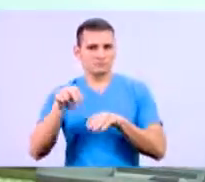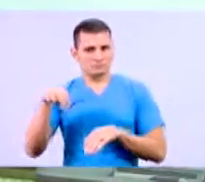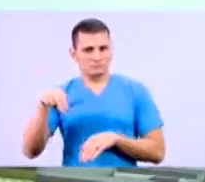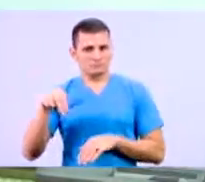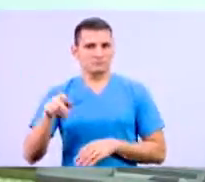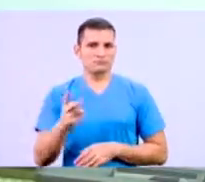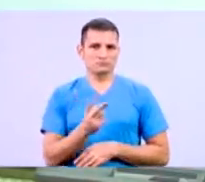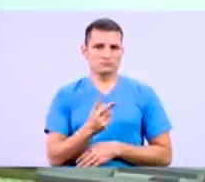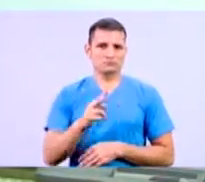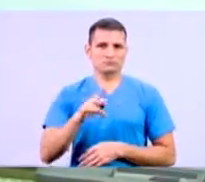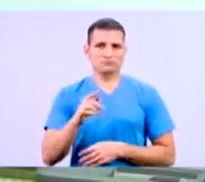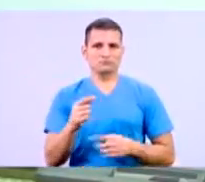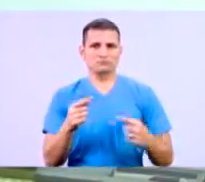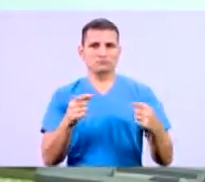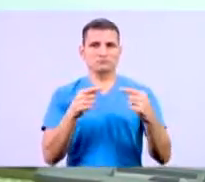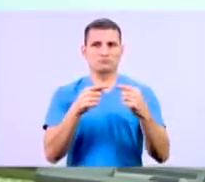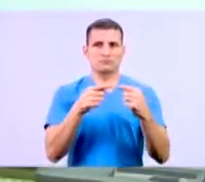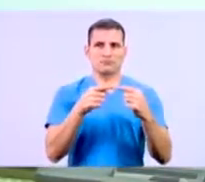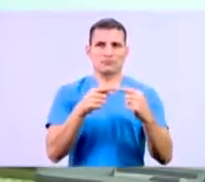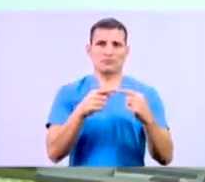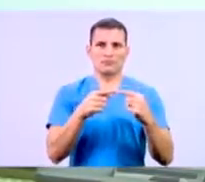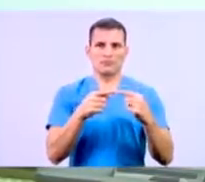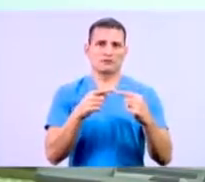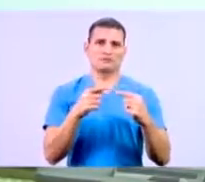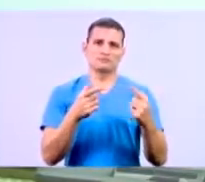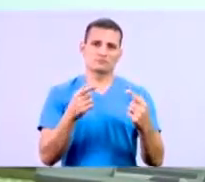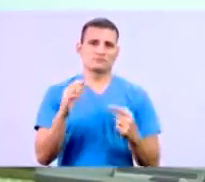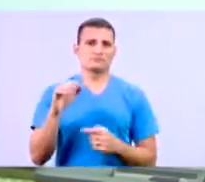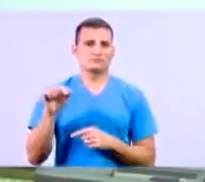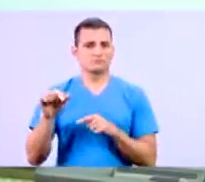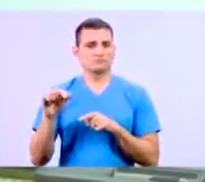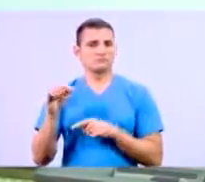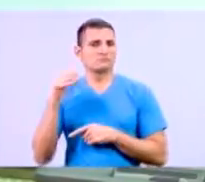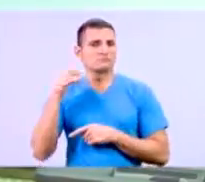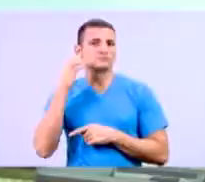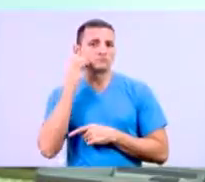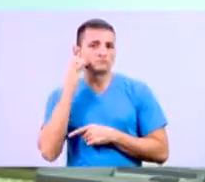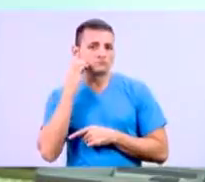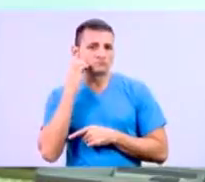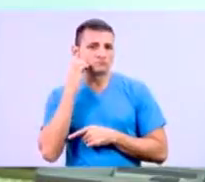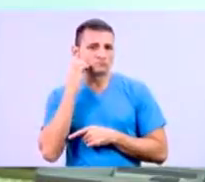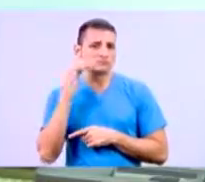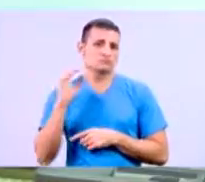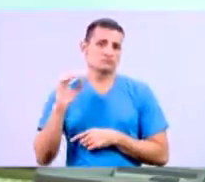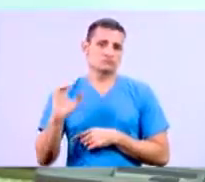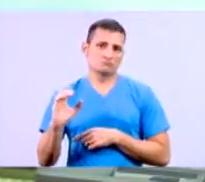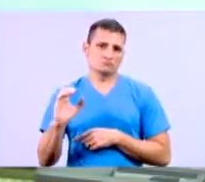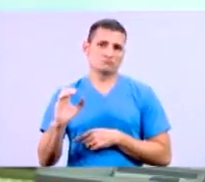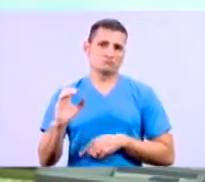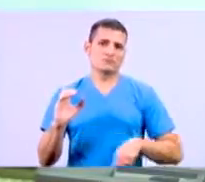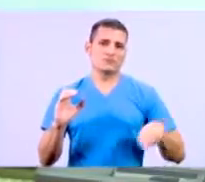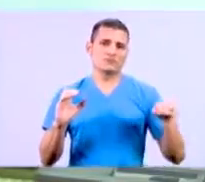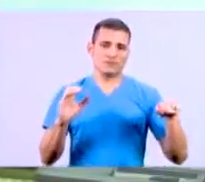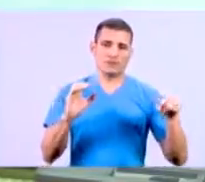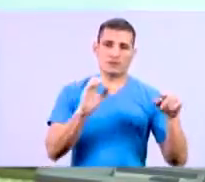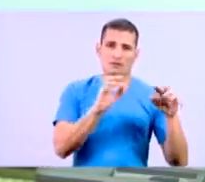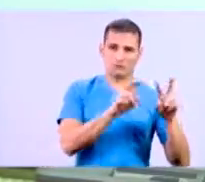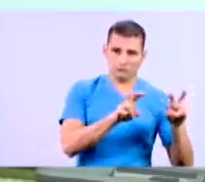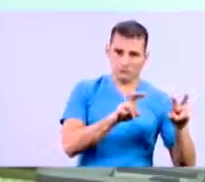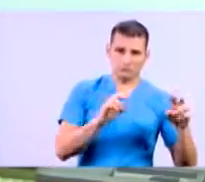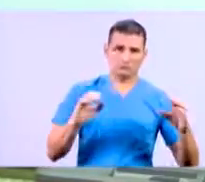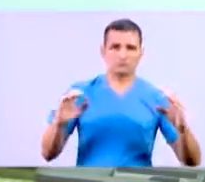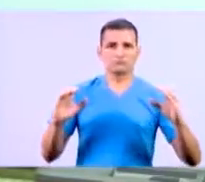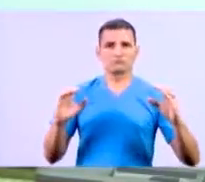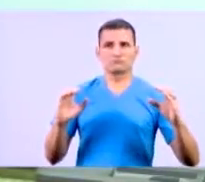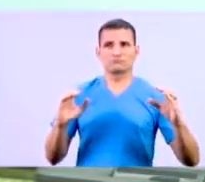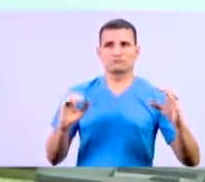conectar, o gargalo, por exemplo, vai ser o do celular, que está a 54 megabits, e não a do Access Point, que está até